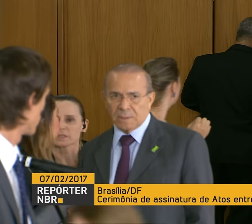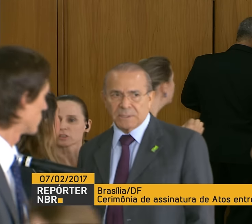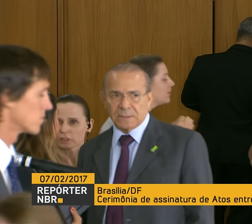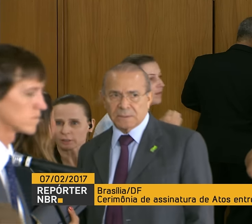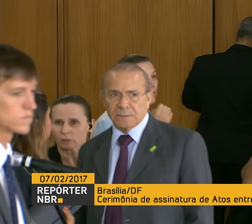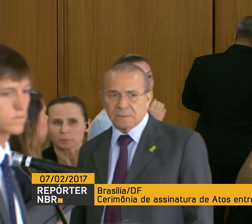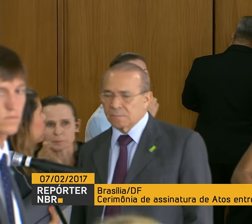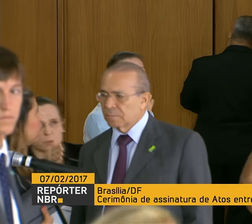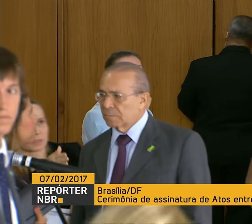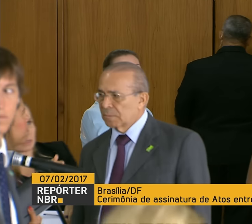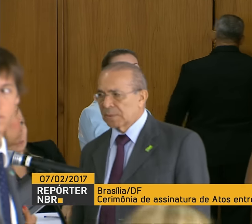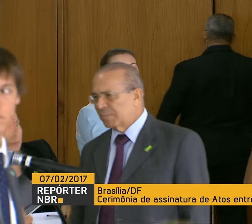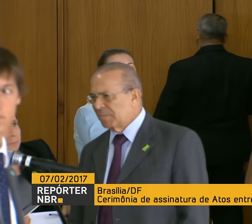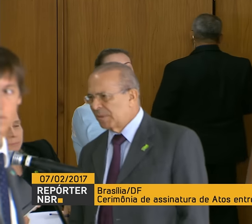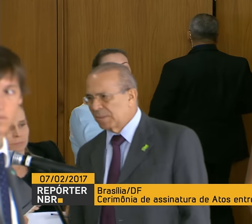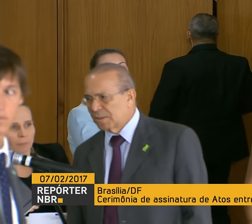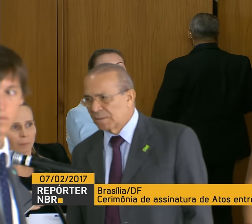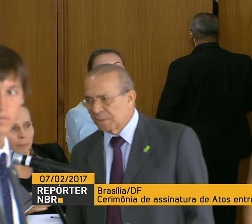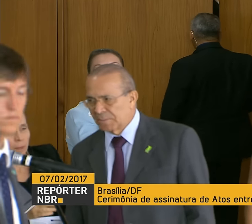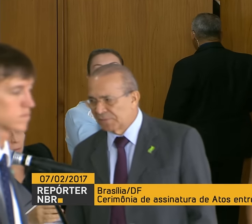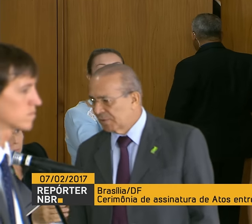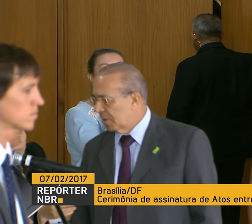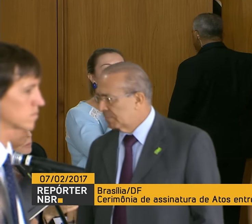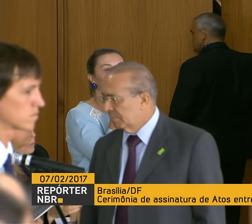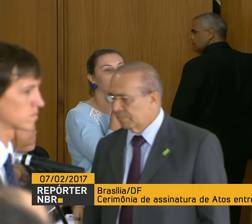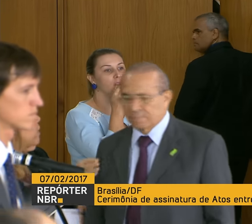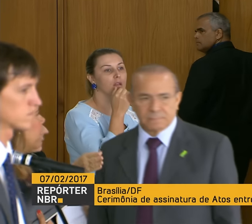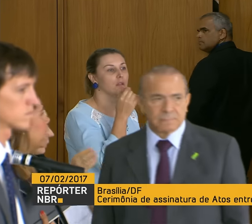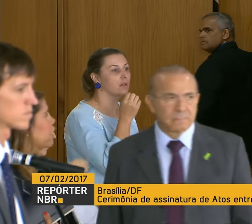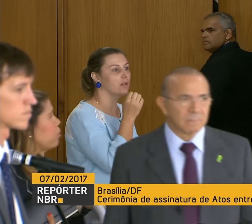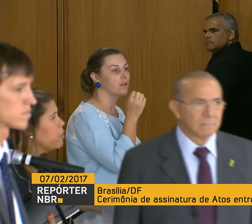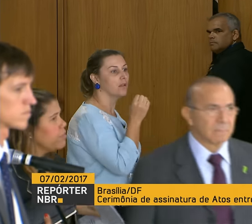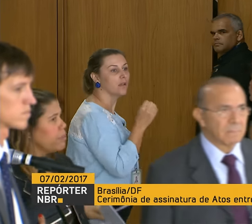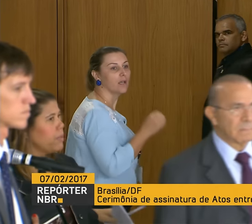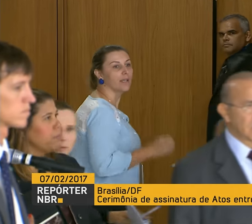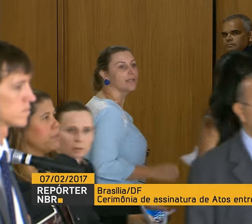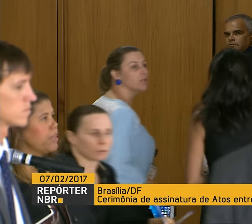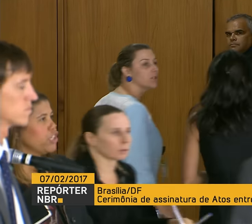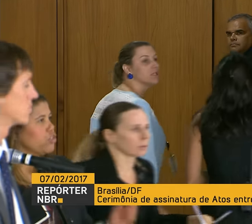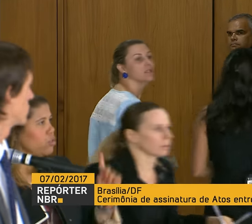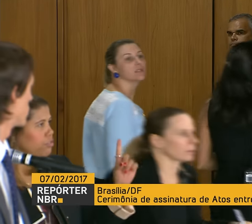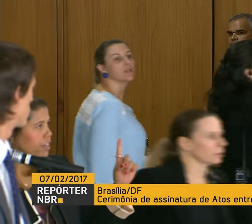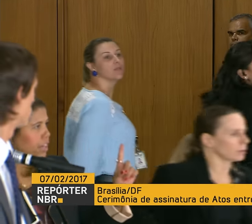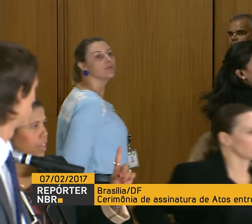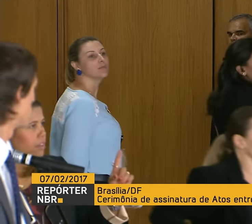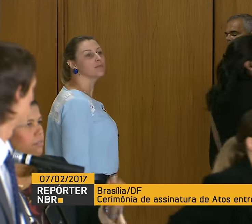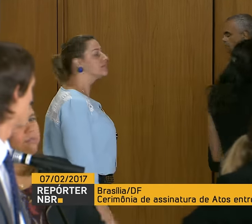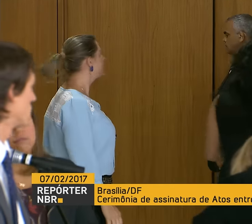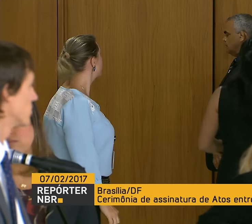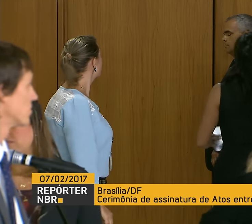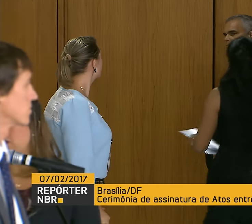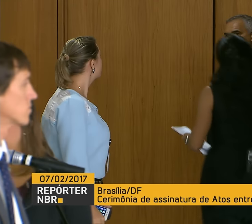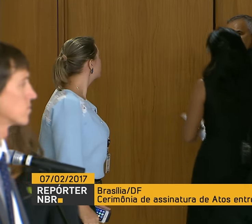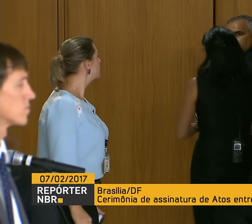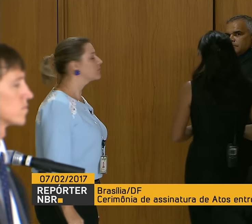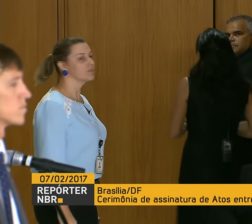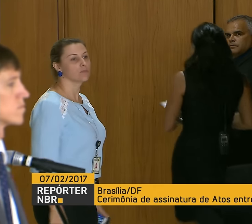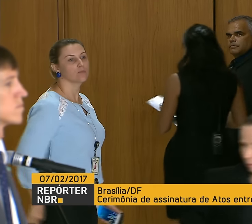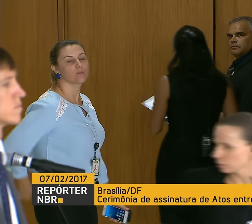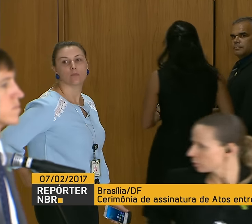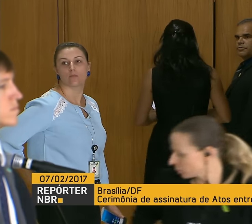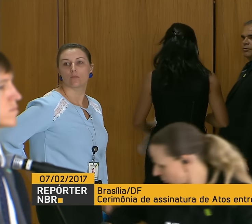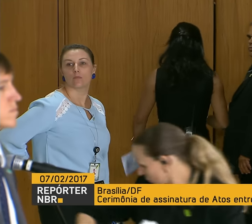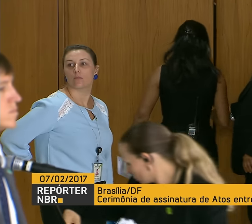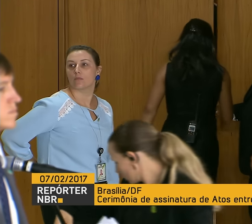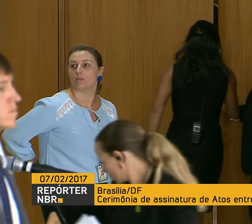são imagens ao vivo direto do Palácio do Planalto a expectativa é que a qualquer momento os presidentes do Brasil e da